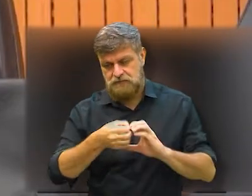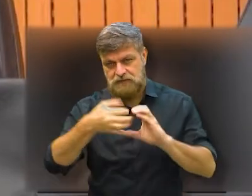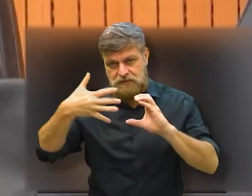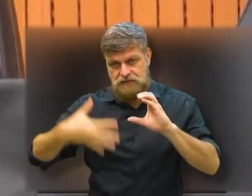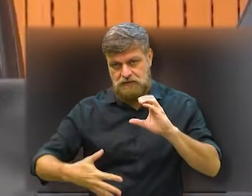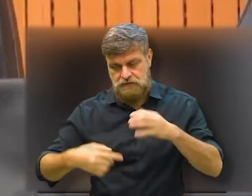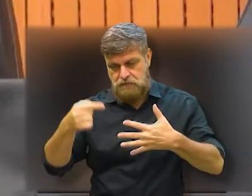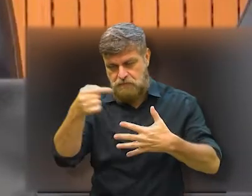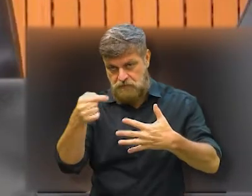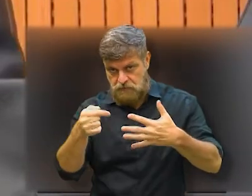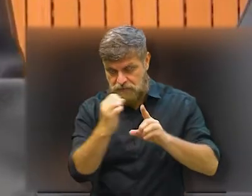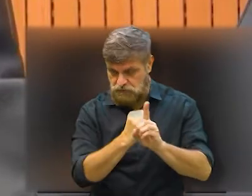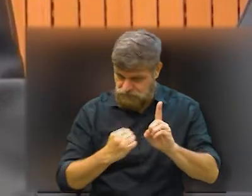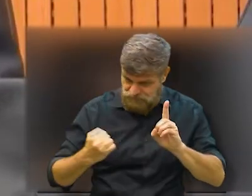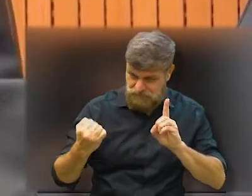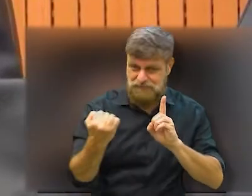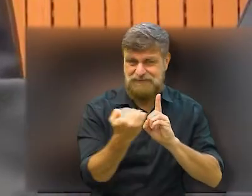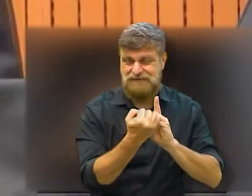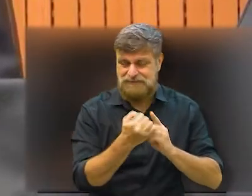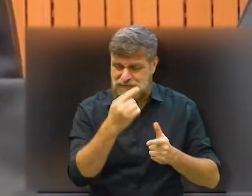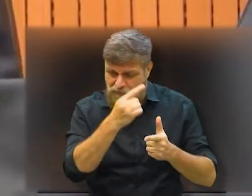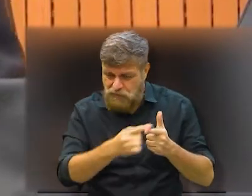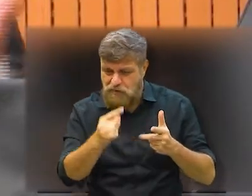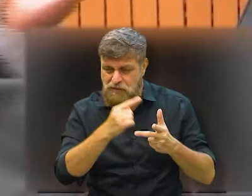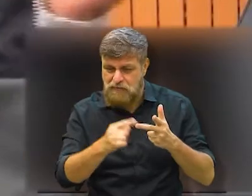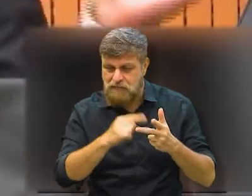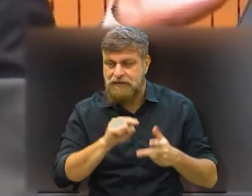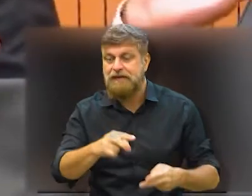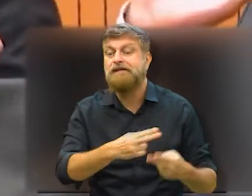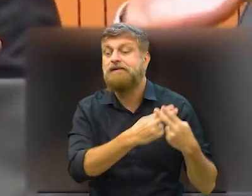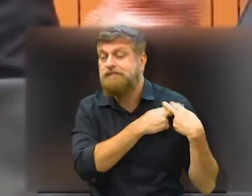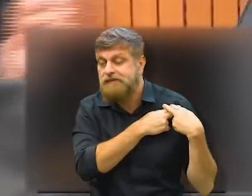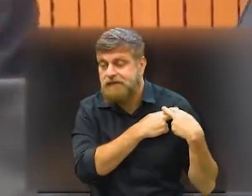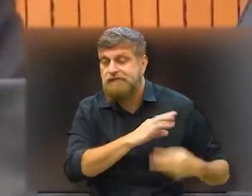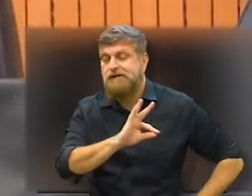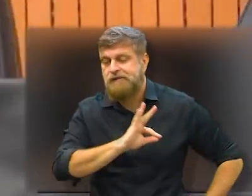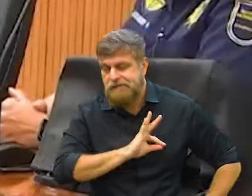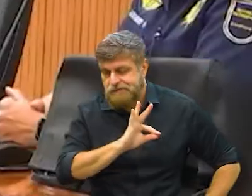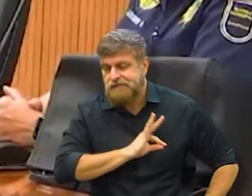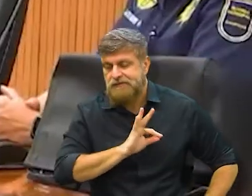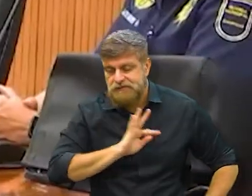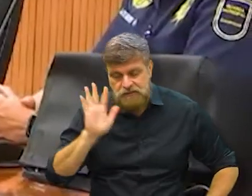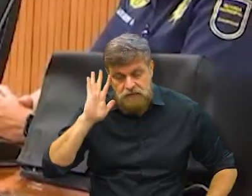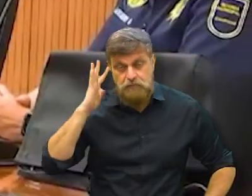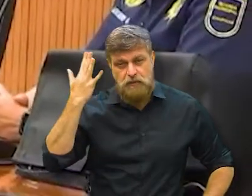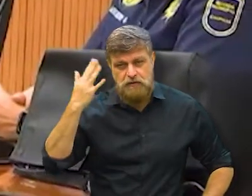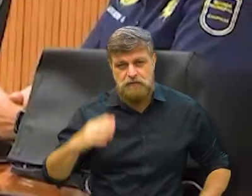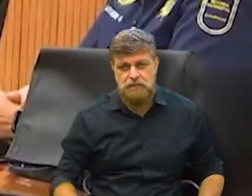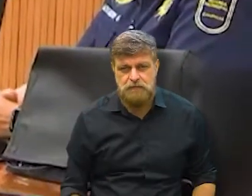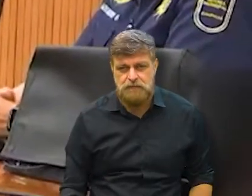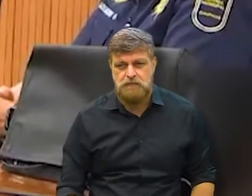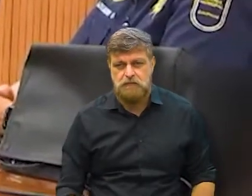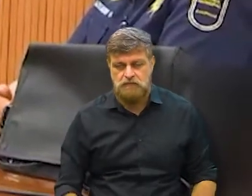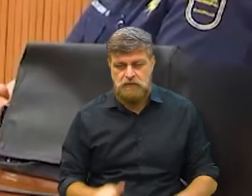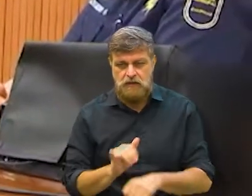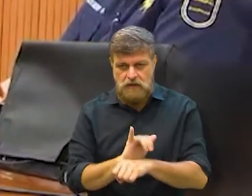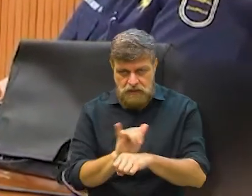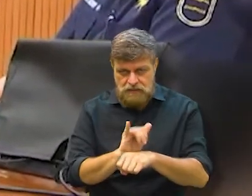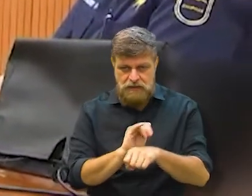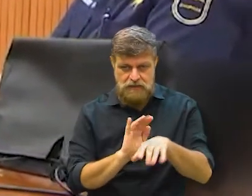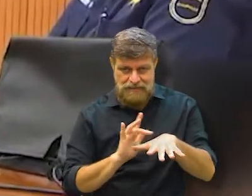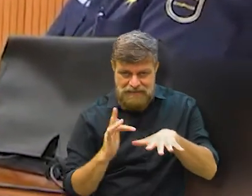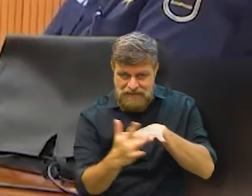aspectos, questões sociais que vão desaguar na delegacia. A íntegra da reunião está disponível